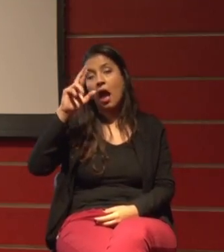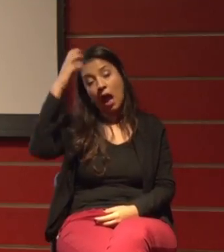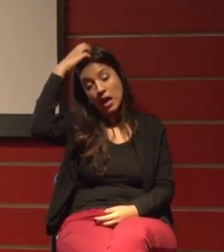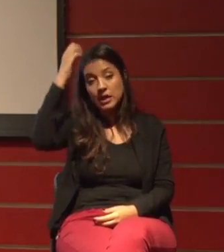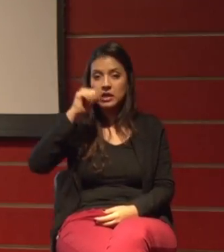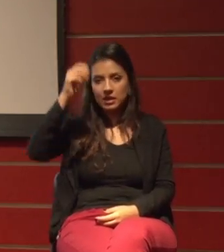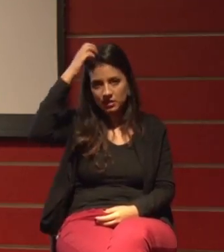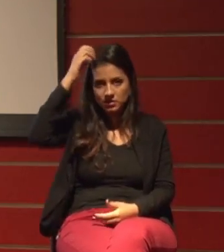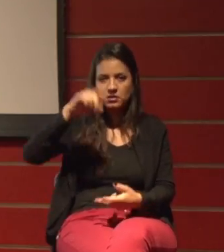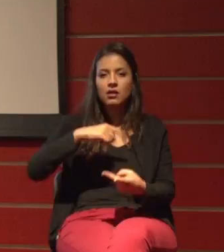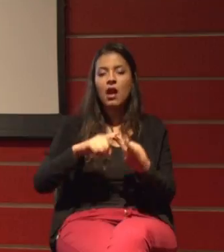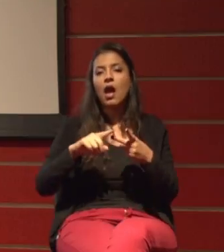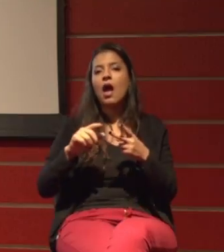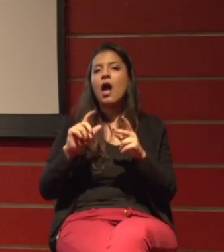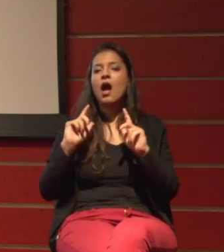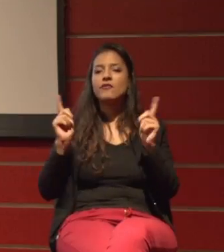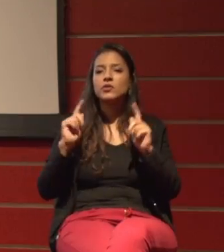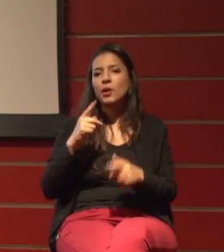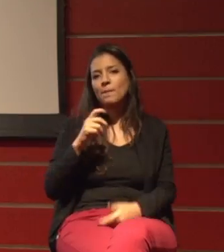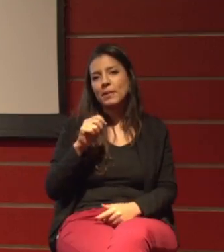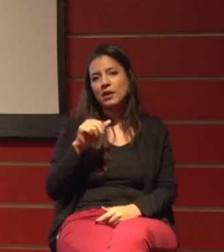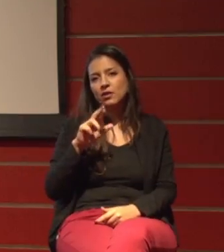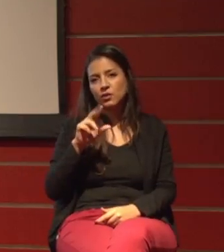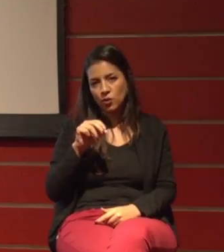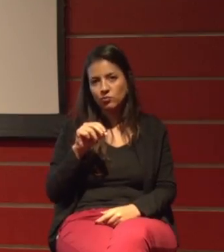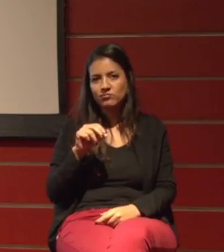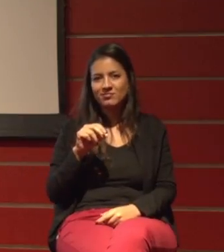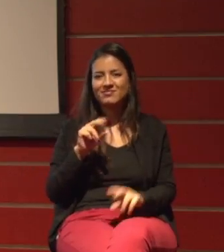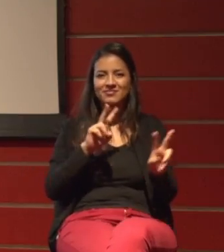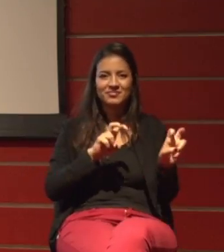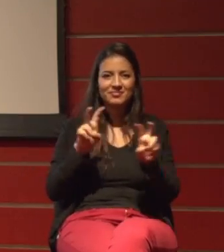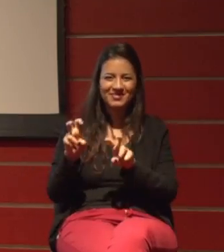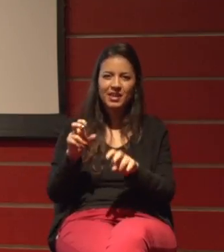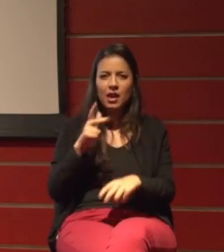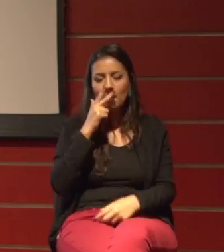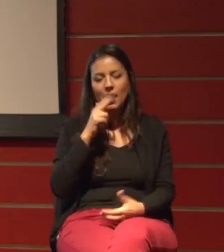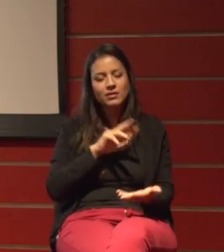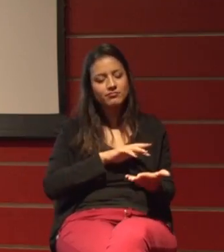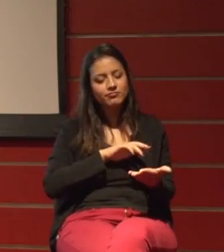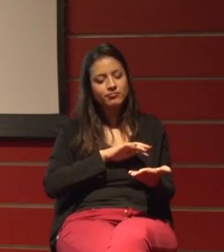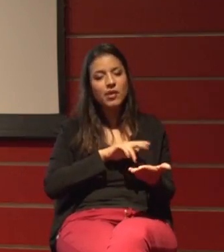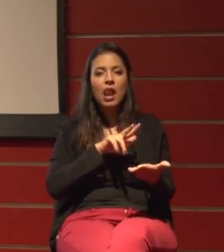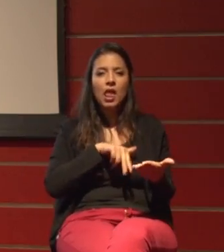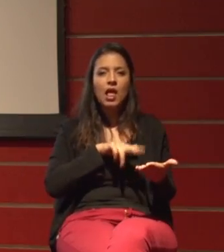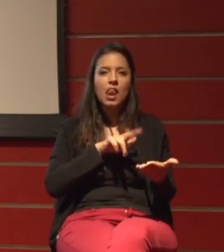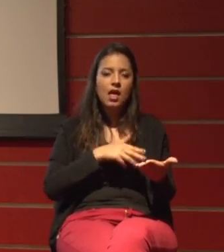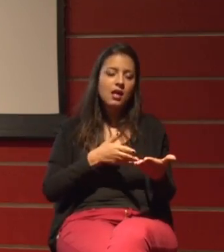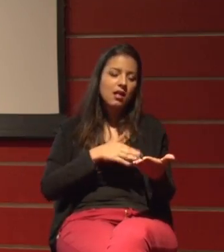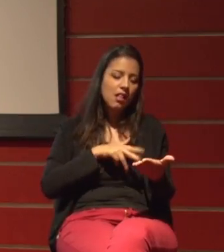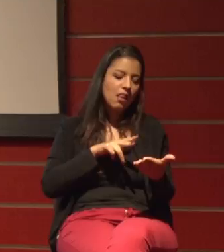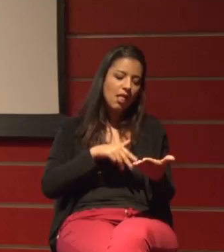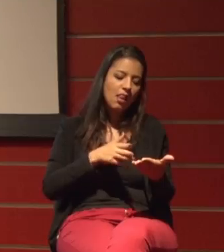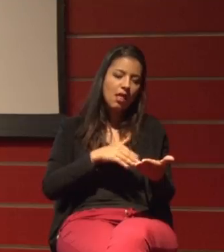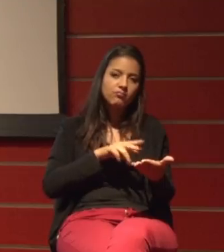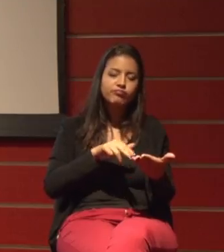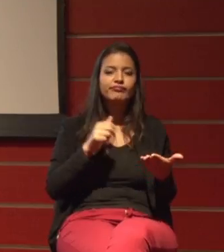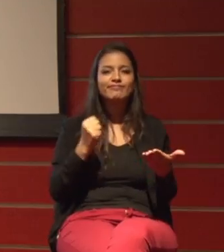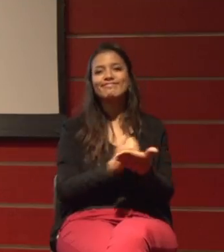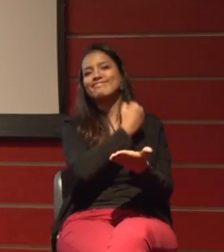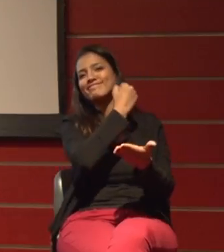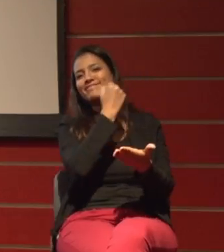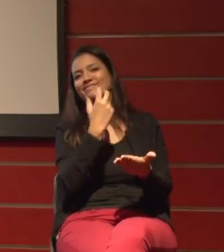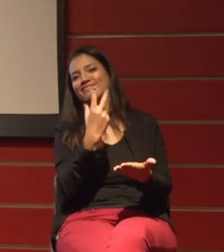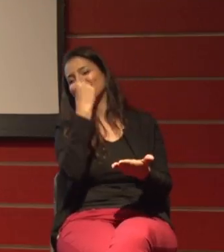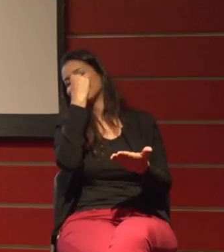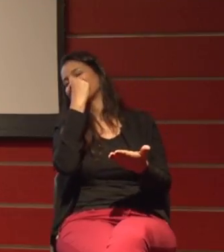isso é aquela coisa né de ou seja me enganou mas me enganou de uma maneira tão boa me surpreendeu